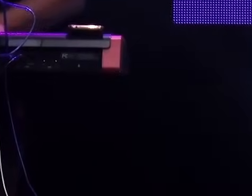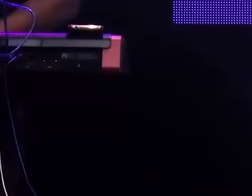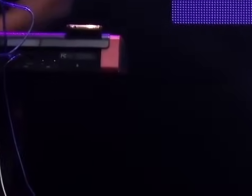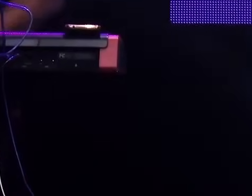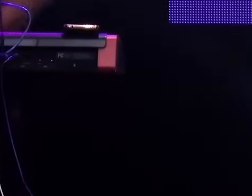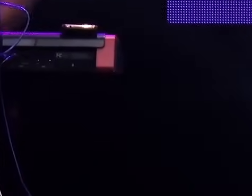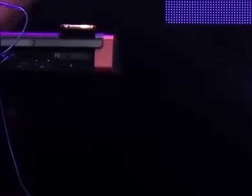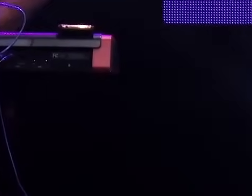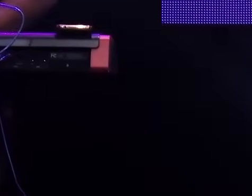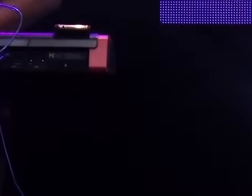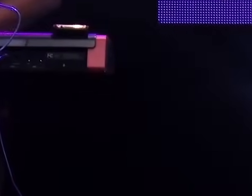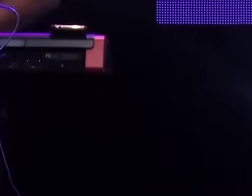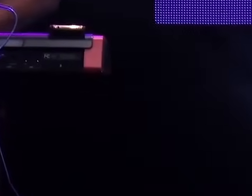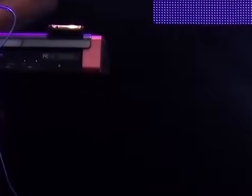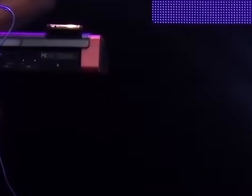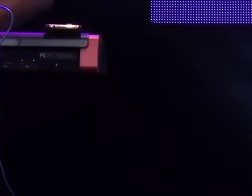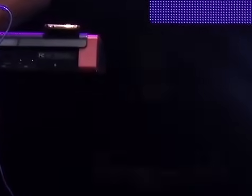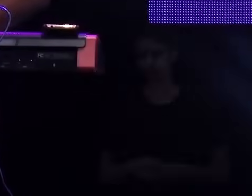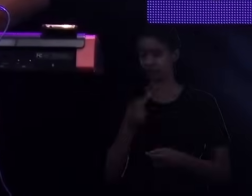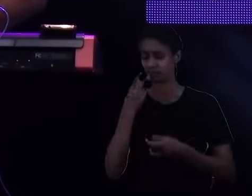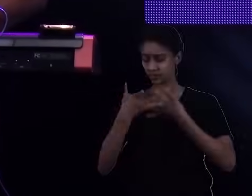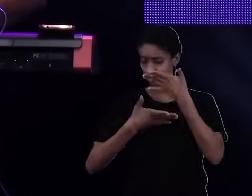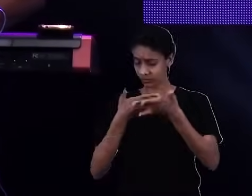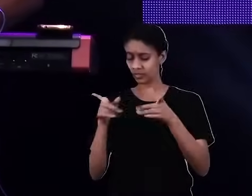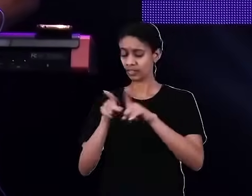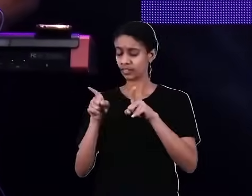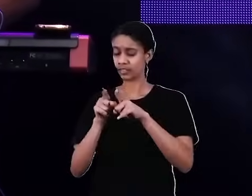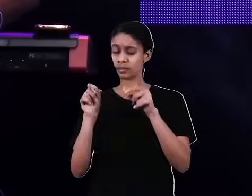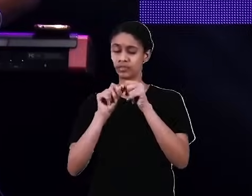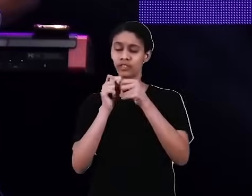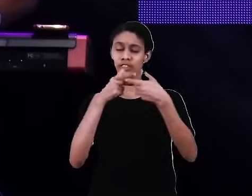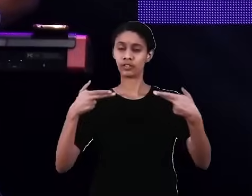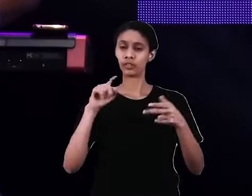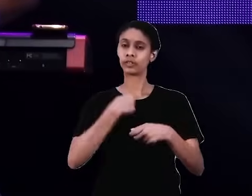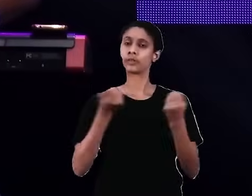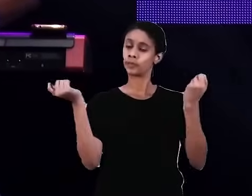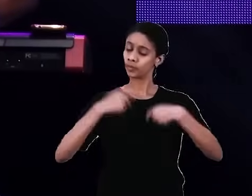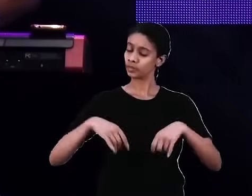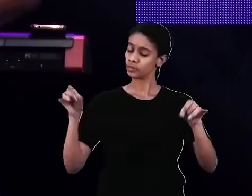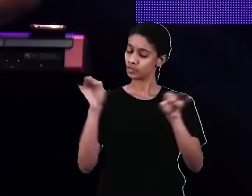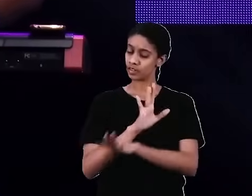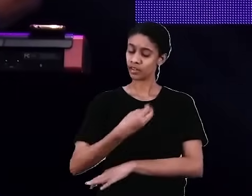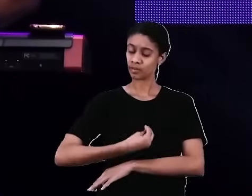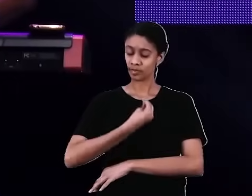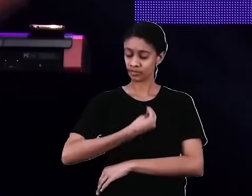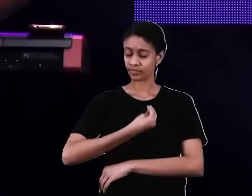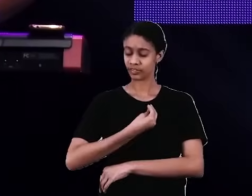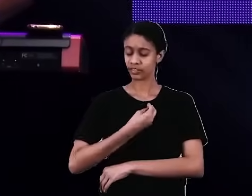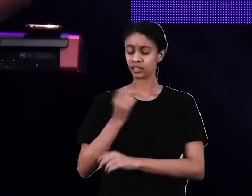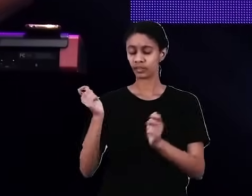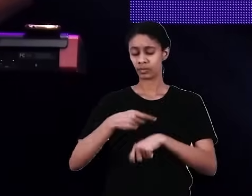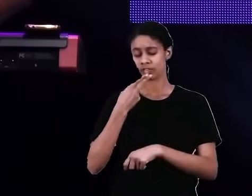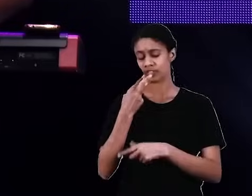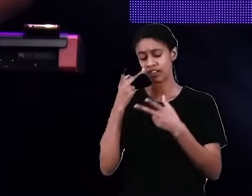Sabedoria no pensar, no falar e no agir. Para que a gente possa terminar a nossa vida e poder dizer, como